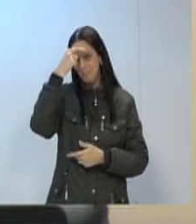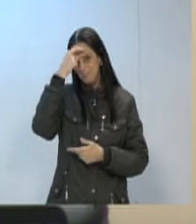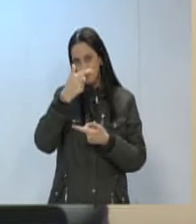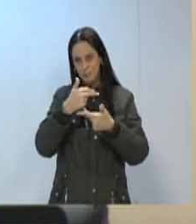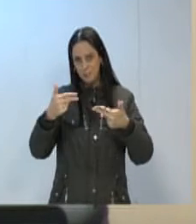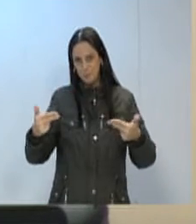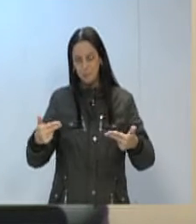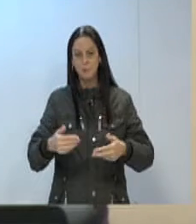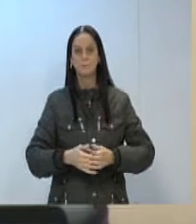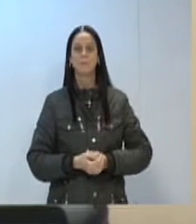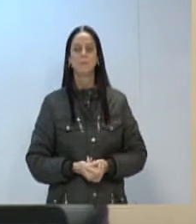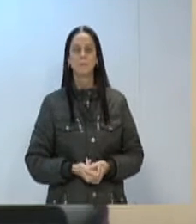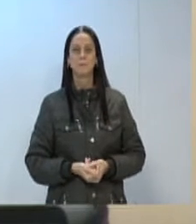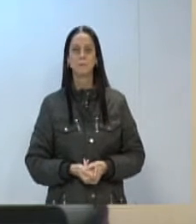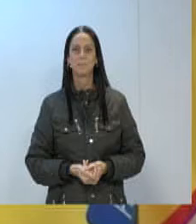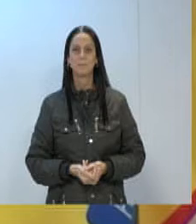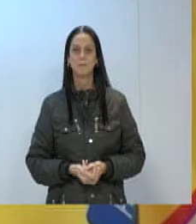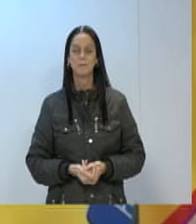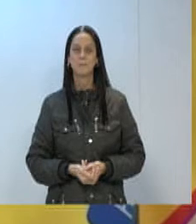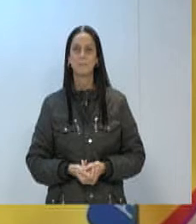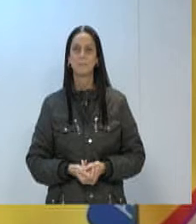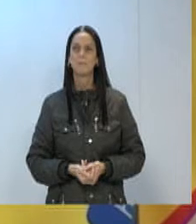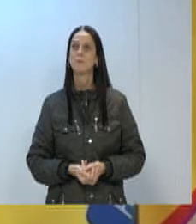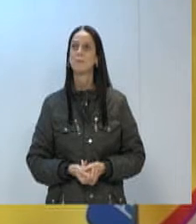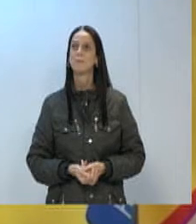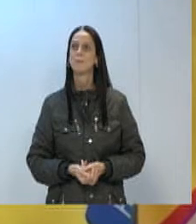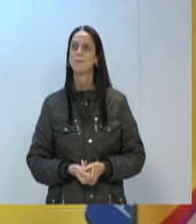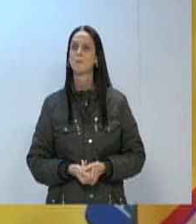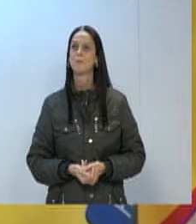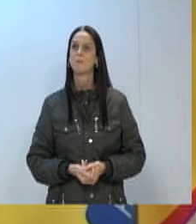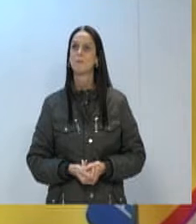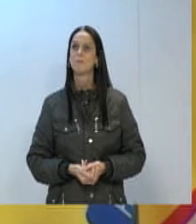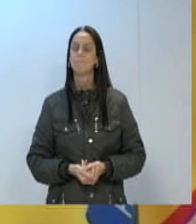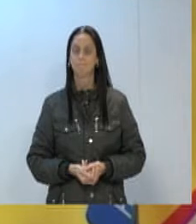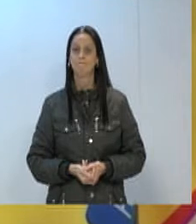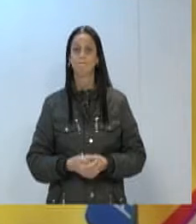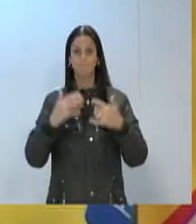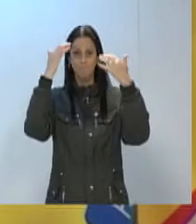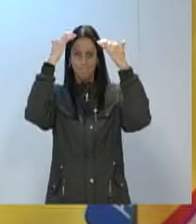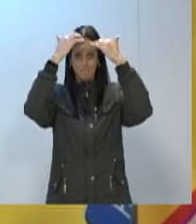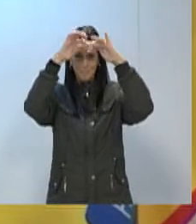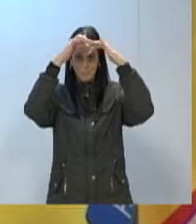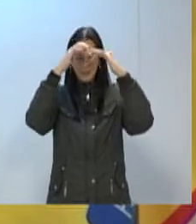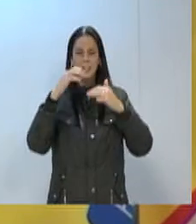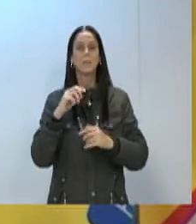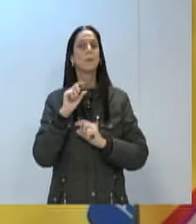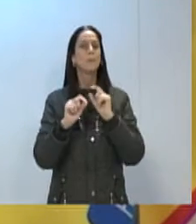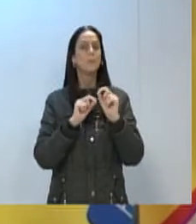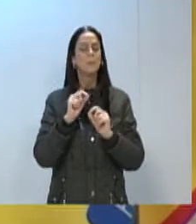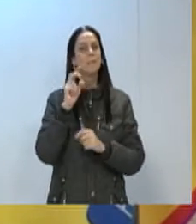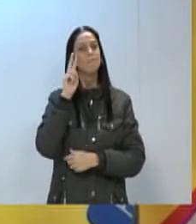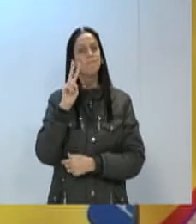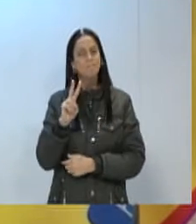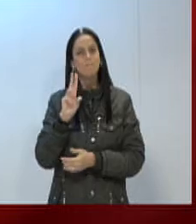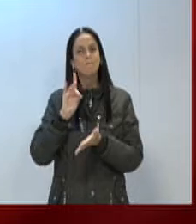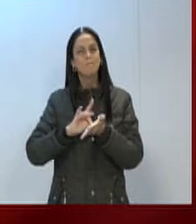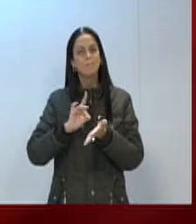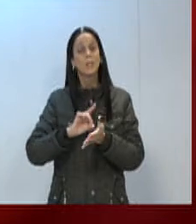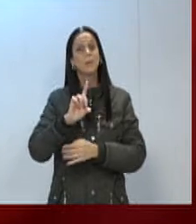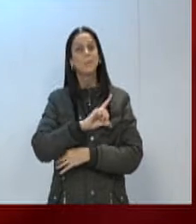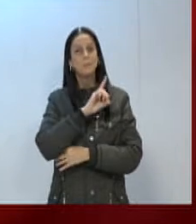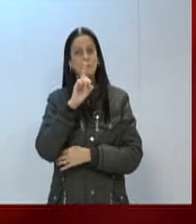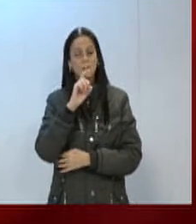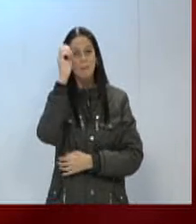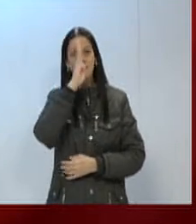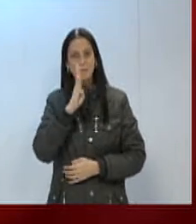consegue mais os minutos da vossa excelência' obrigado obrigado a reflexão que essa imagem aqui nos traz do Dia Nacional de luta